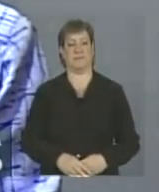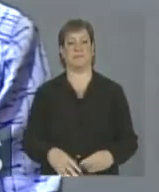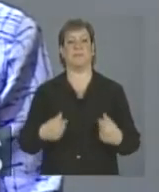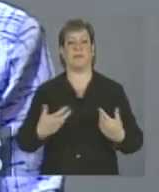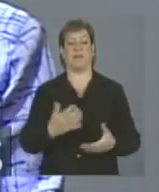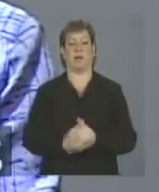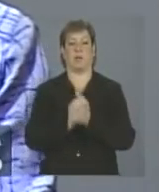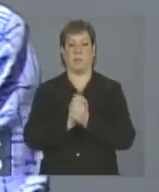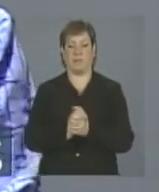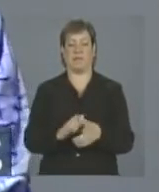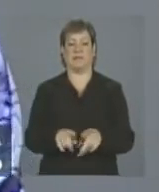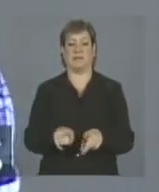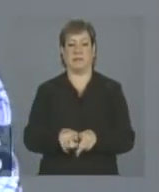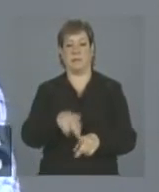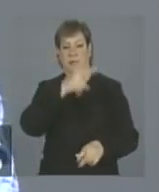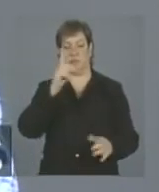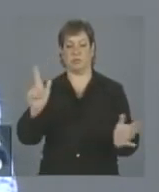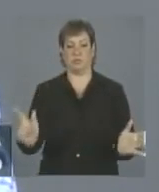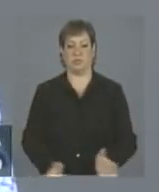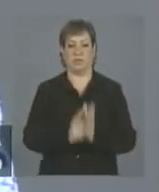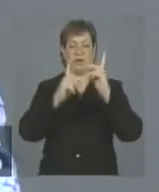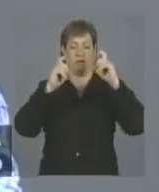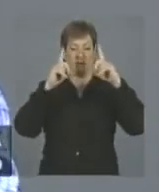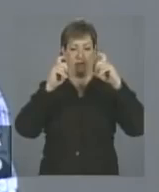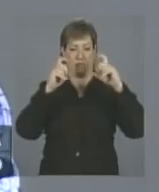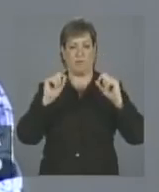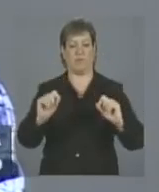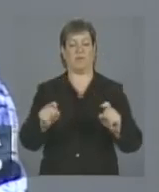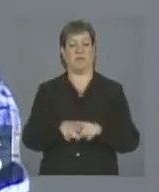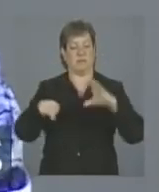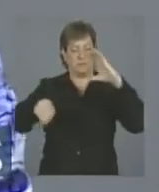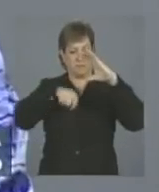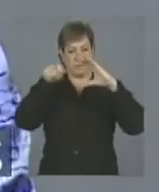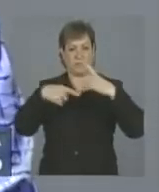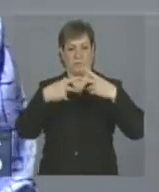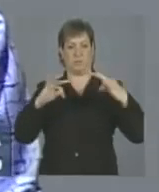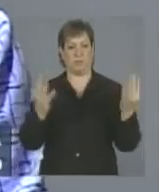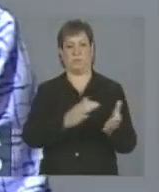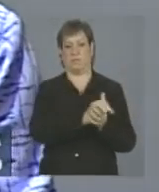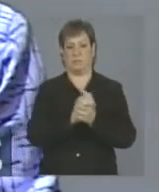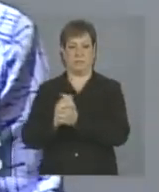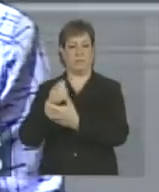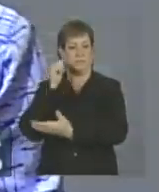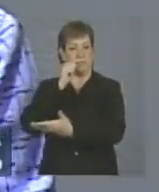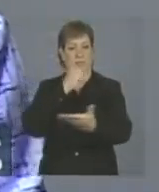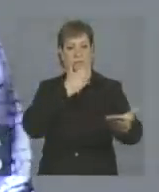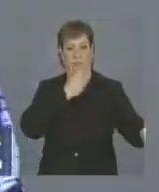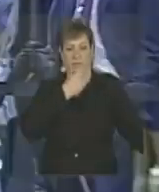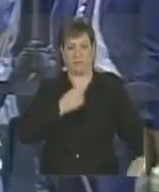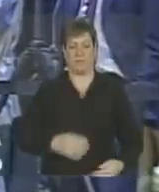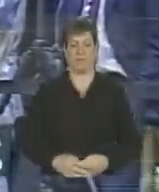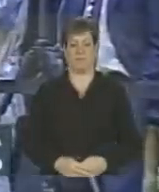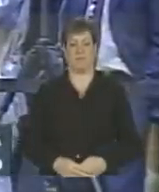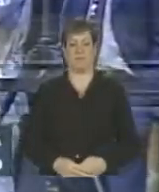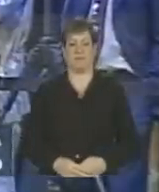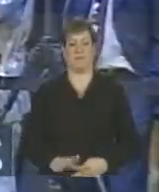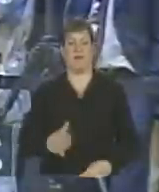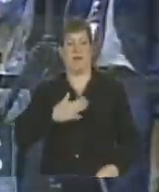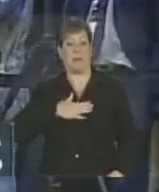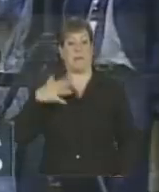também cumprimentar os senhores jornalistas, os senhores fotógrafos e cinegrafistas, senhoras e senhores. A